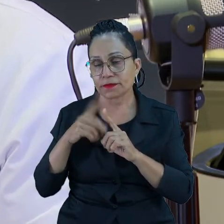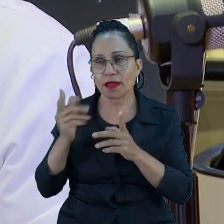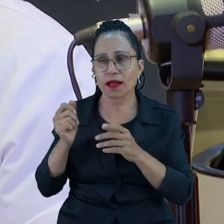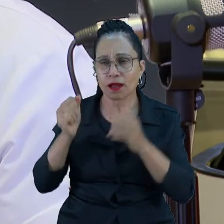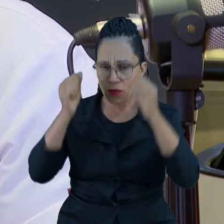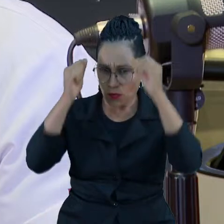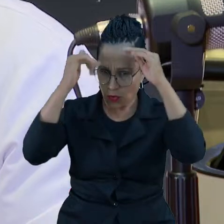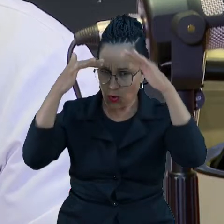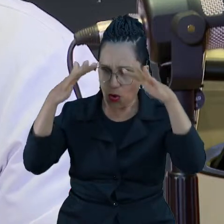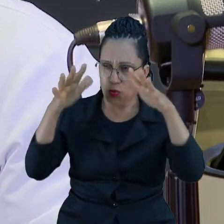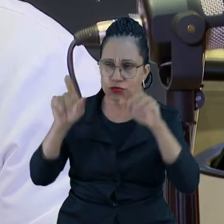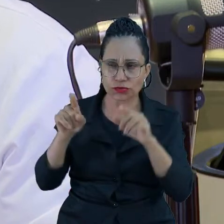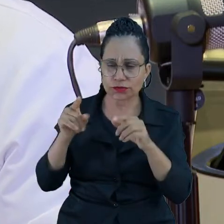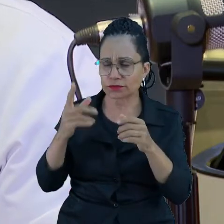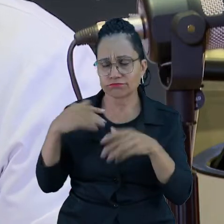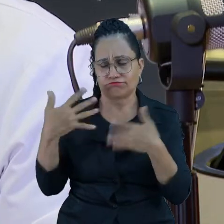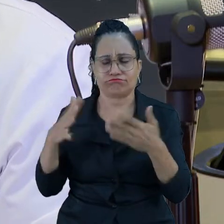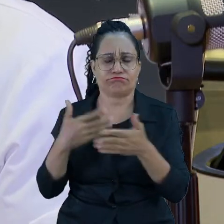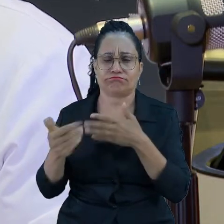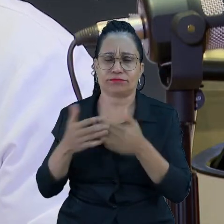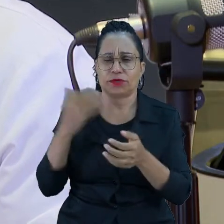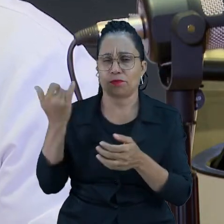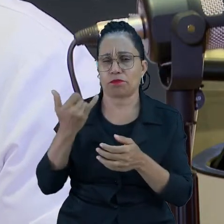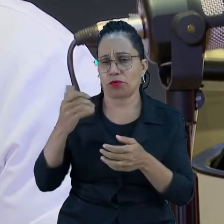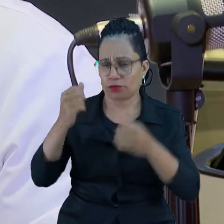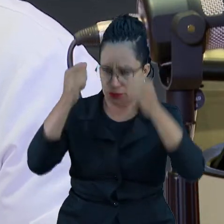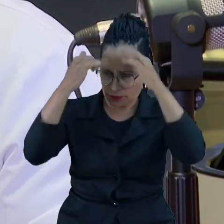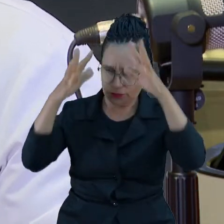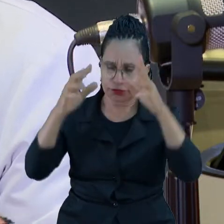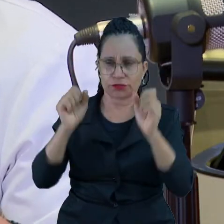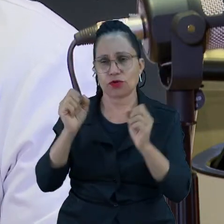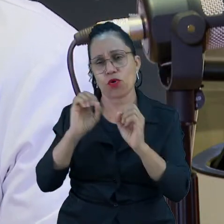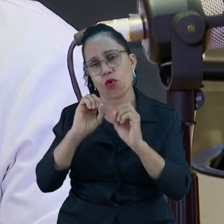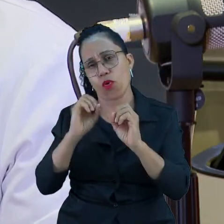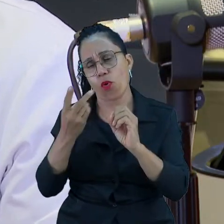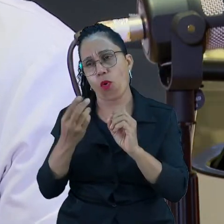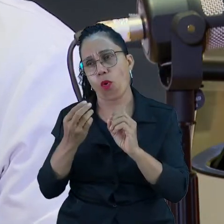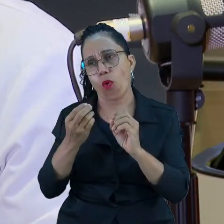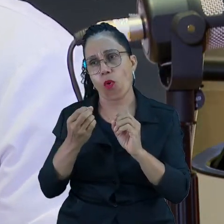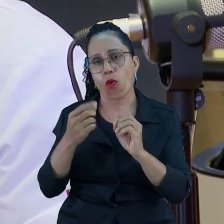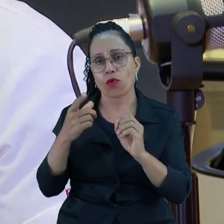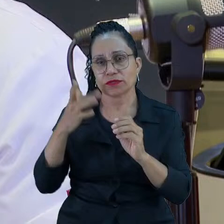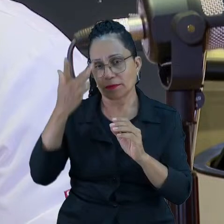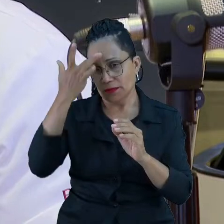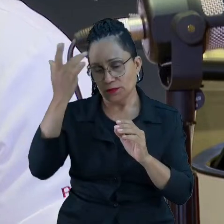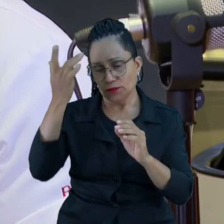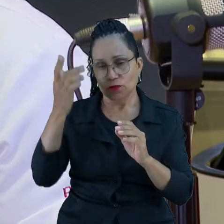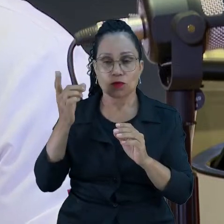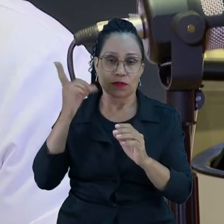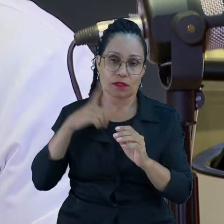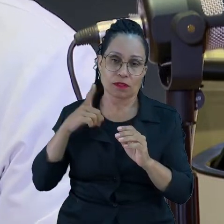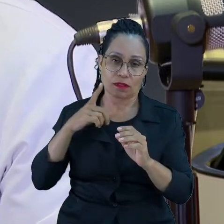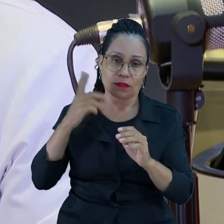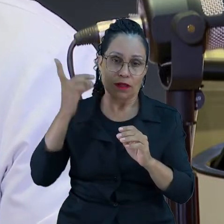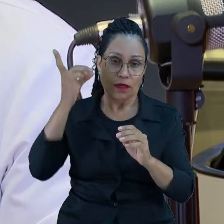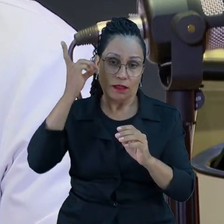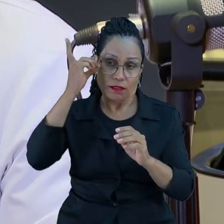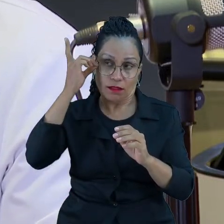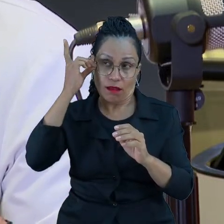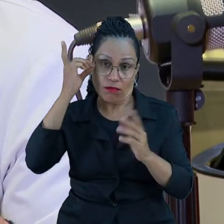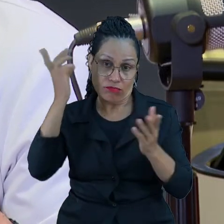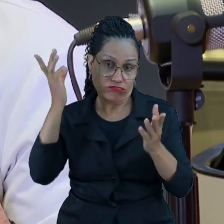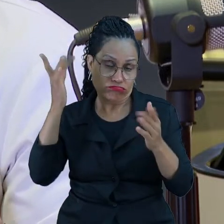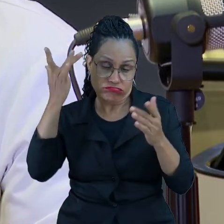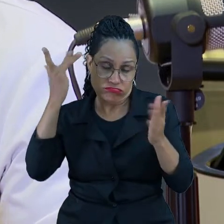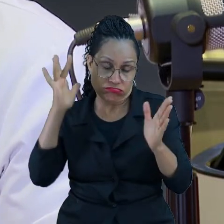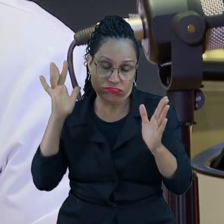não, a pessoa está lá, não importa se ele é autista, tem síndrome de Down, para a gente não importa. A gente vai sempre cuidar da criança. Mas tem casos que muitas